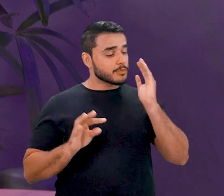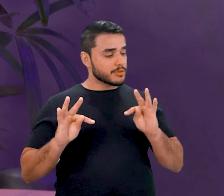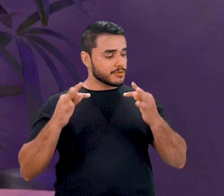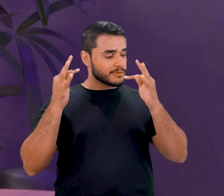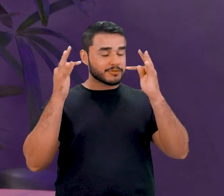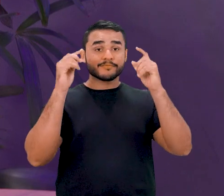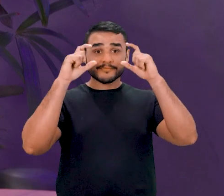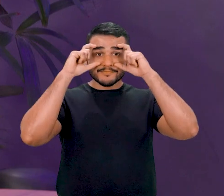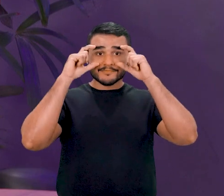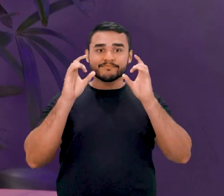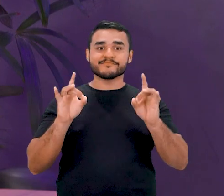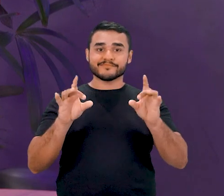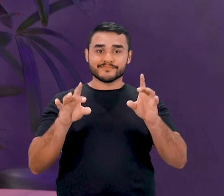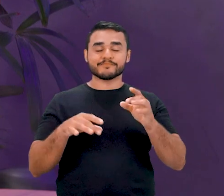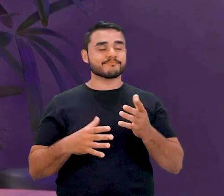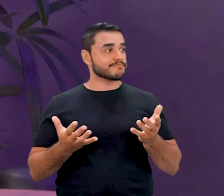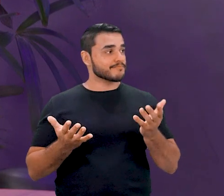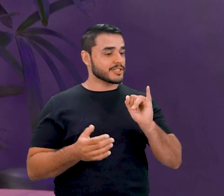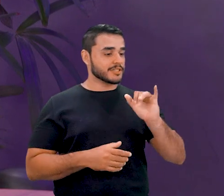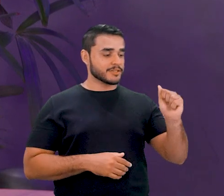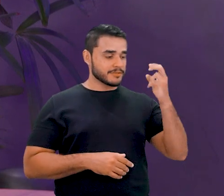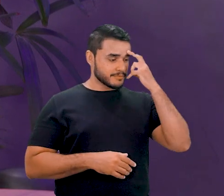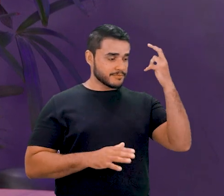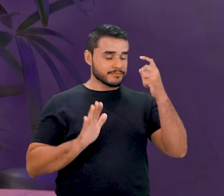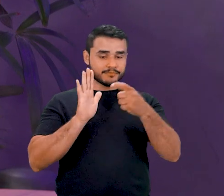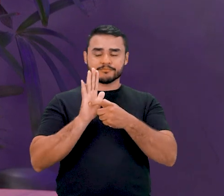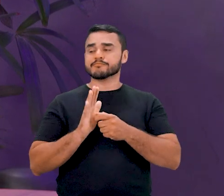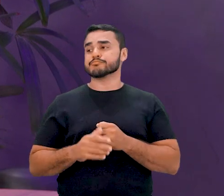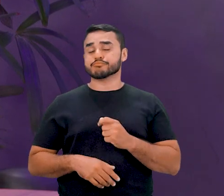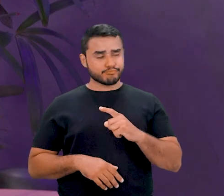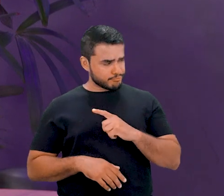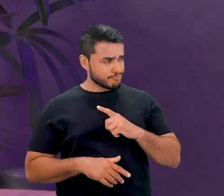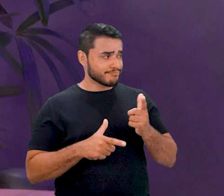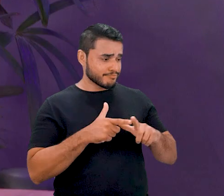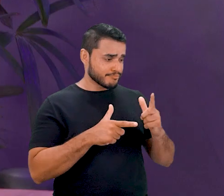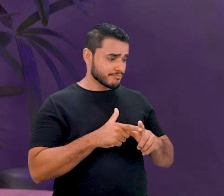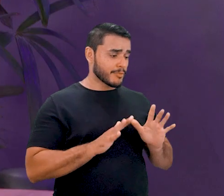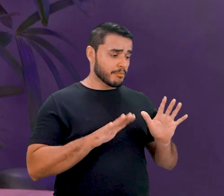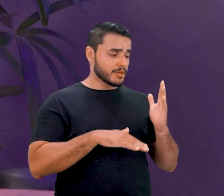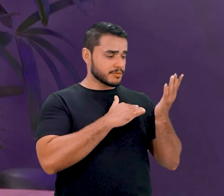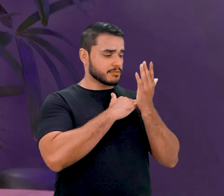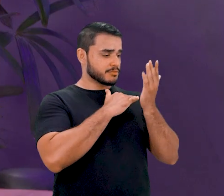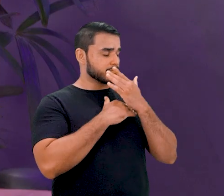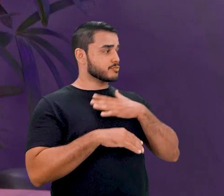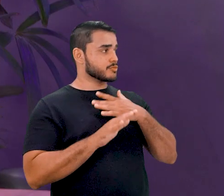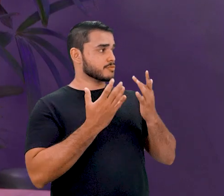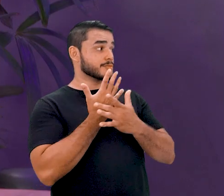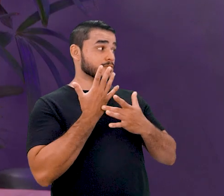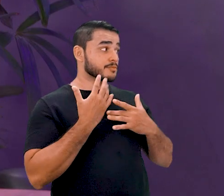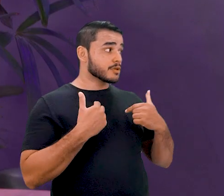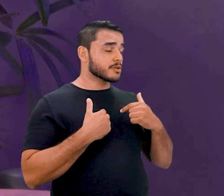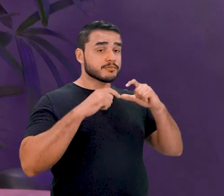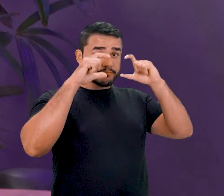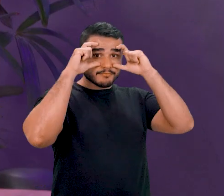avançado, né? A inteligência artificial é algo muito problemático, a gente sabe, mas também ajuda muito nós, pessoas com deficiência. Sim.